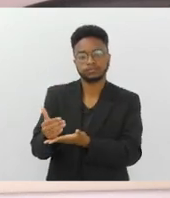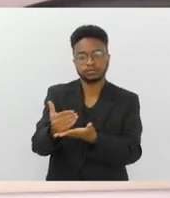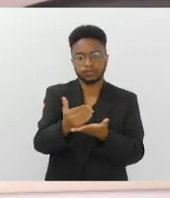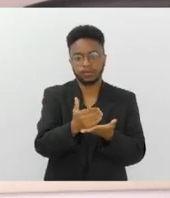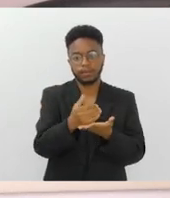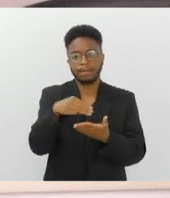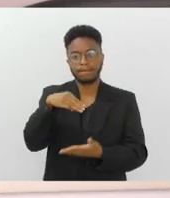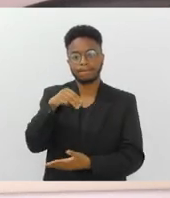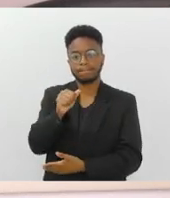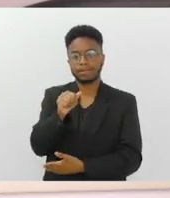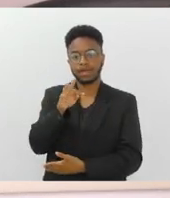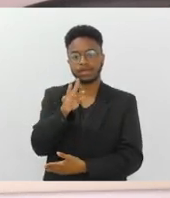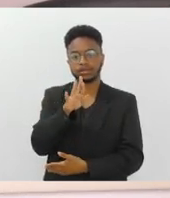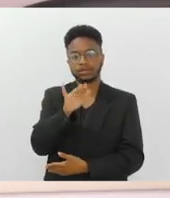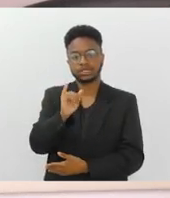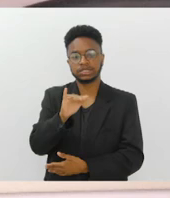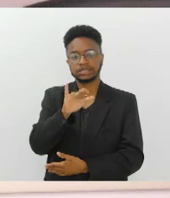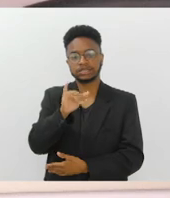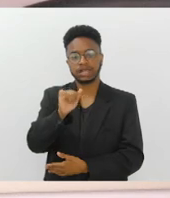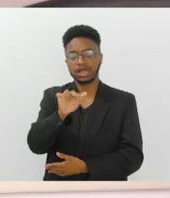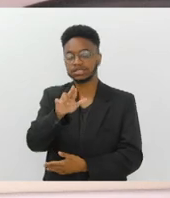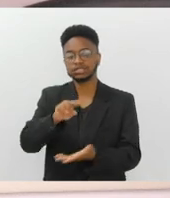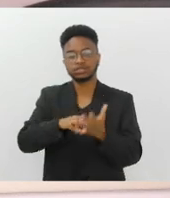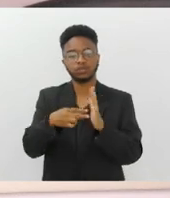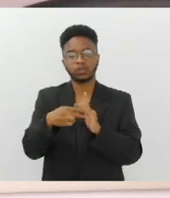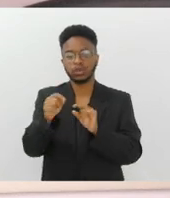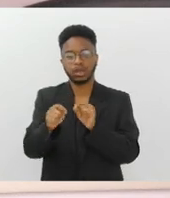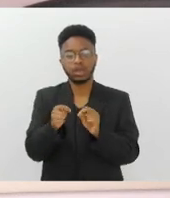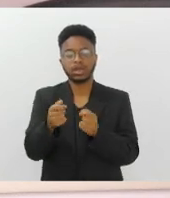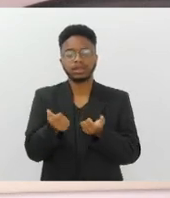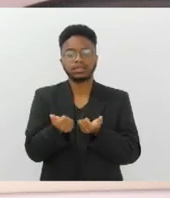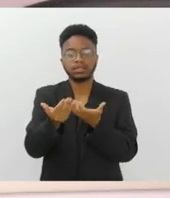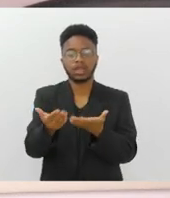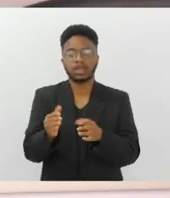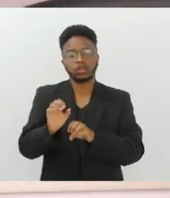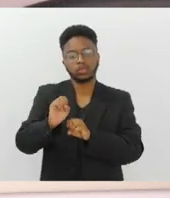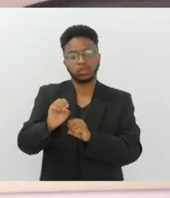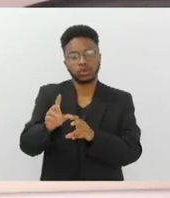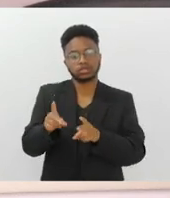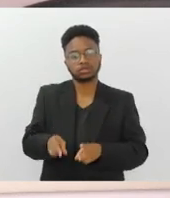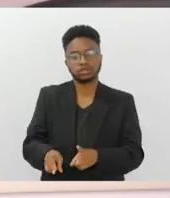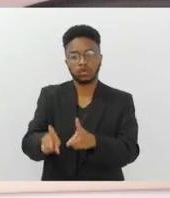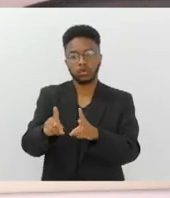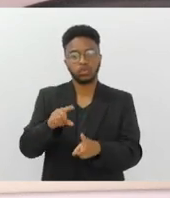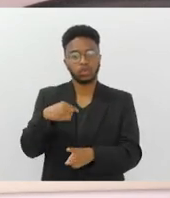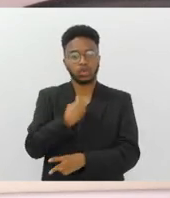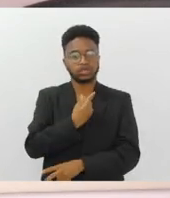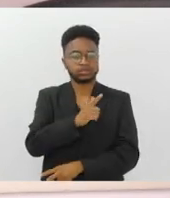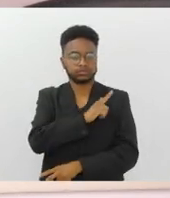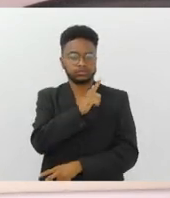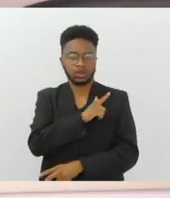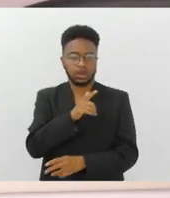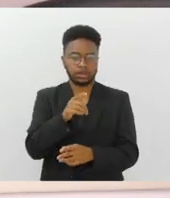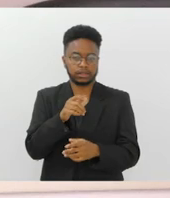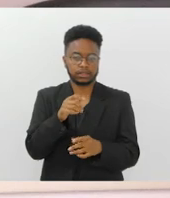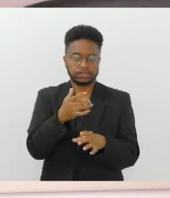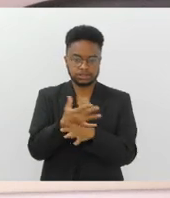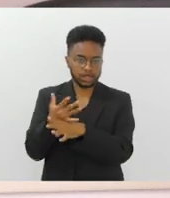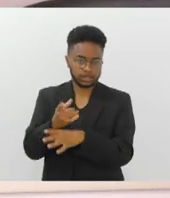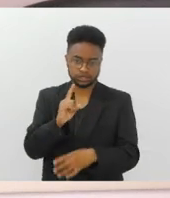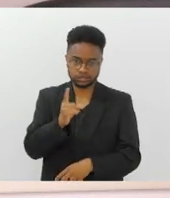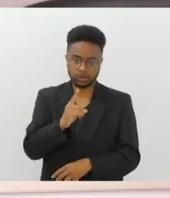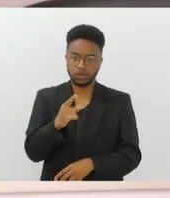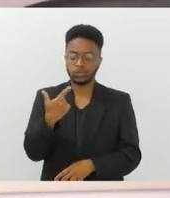que significa esse matriciamento? A gente leva educação permanente para eles. Não somos gestores dos municípios, não temos